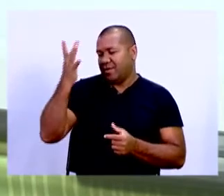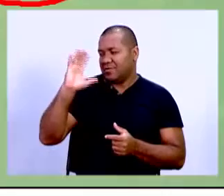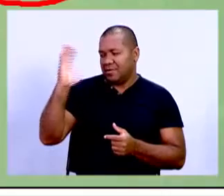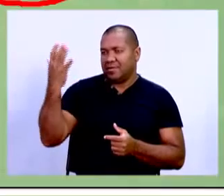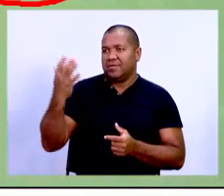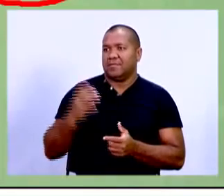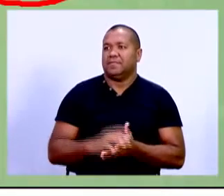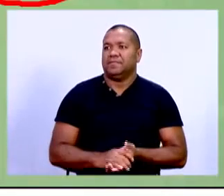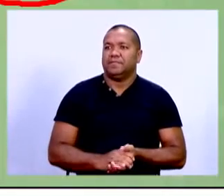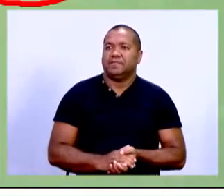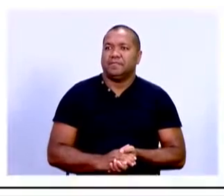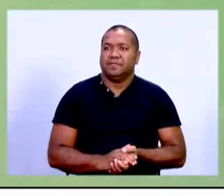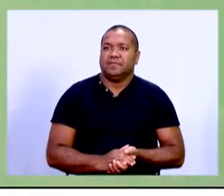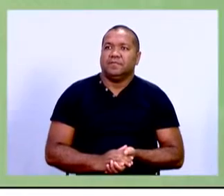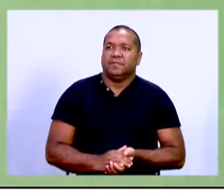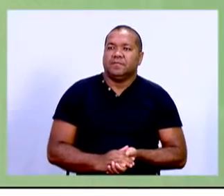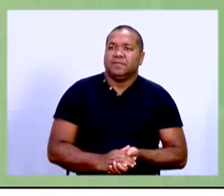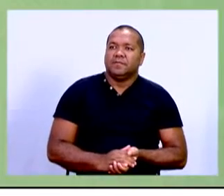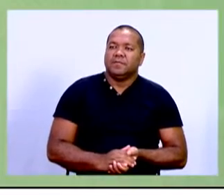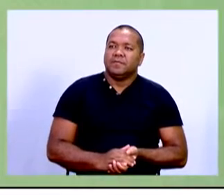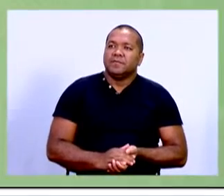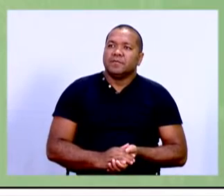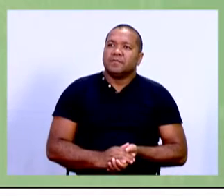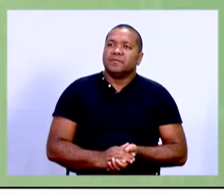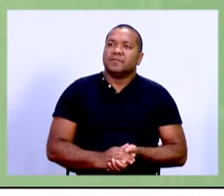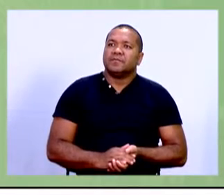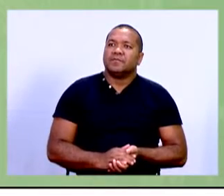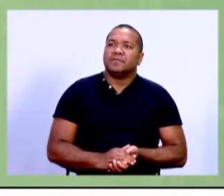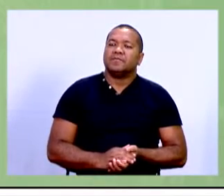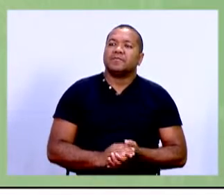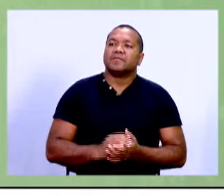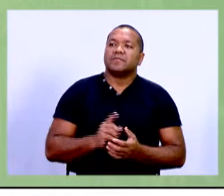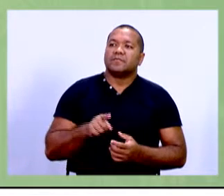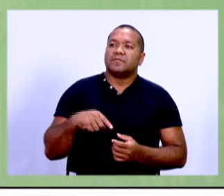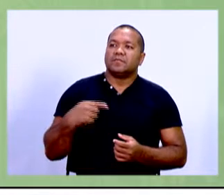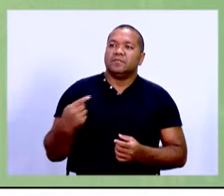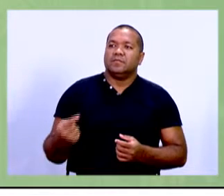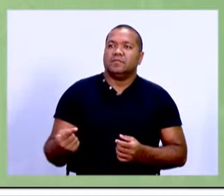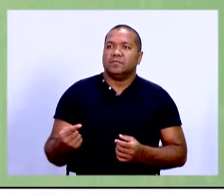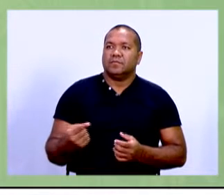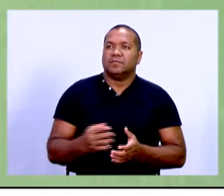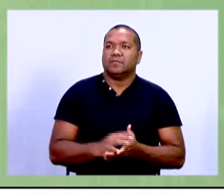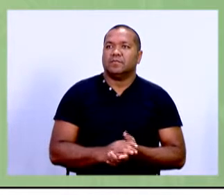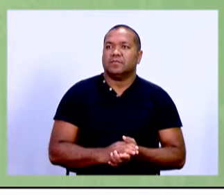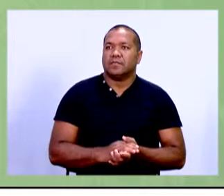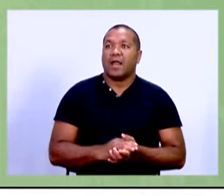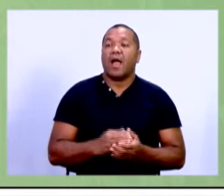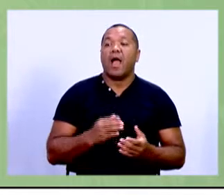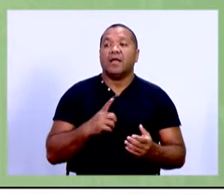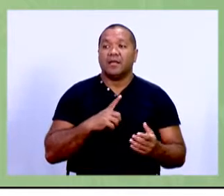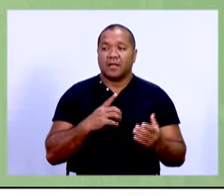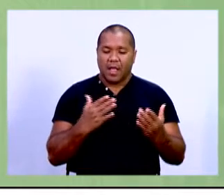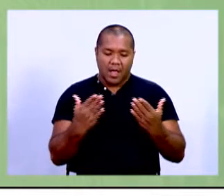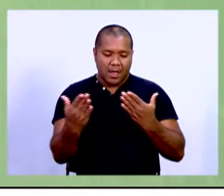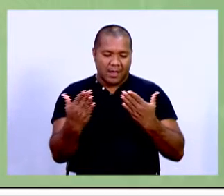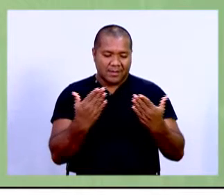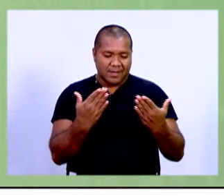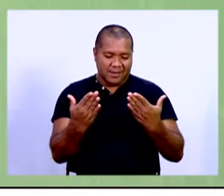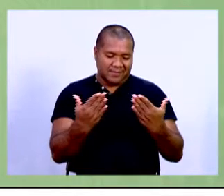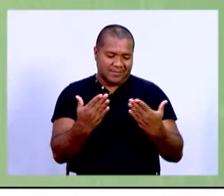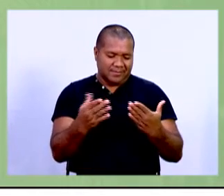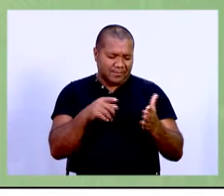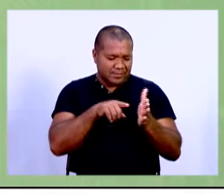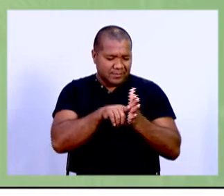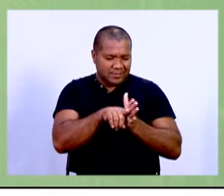próximo slide. Então, próxima, ainda analisando os requisitos, temos